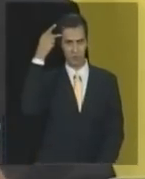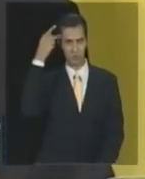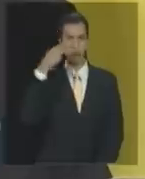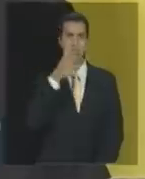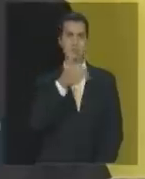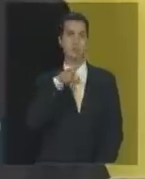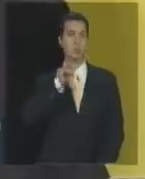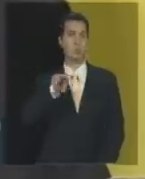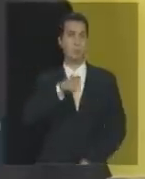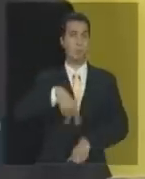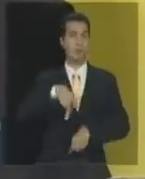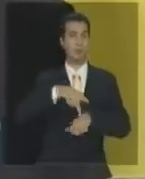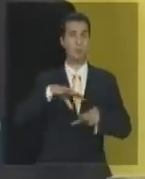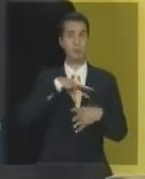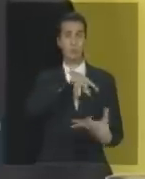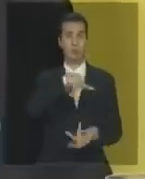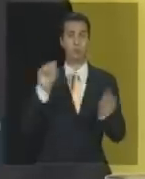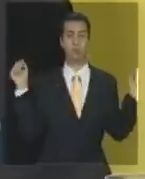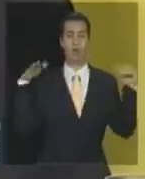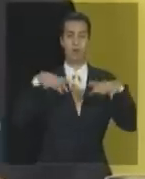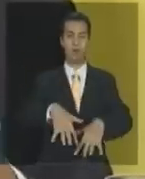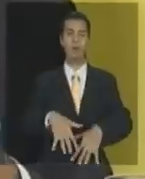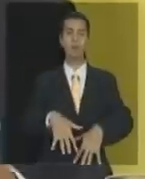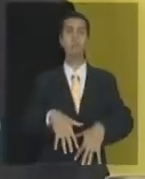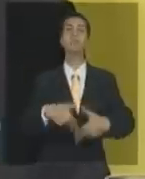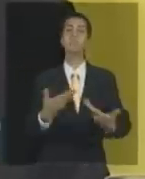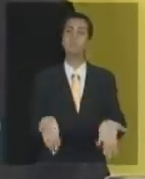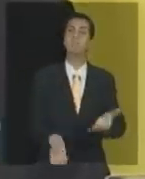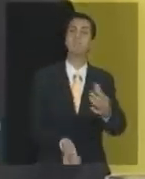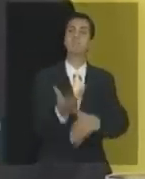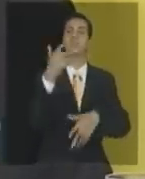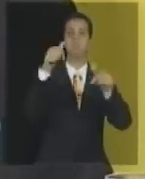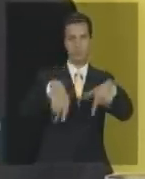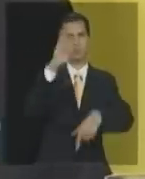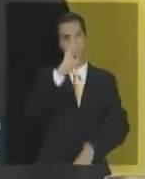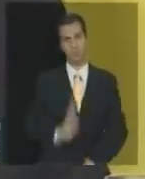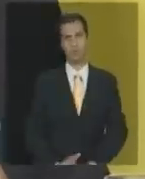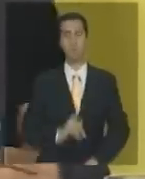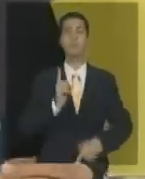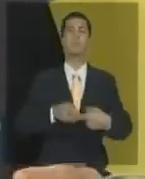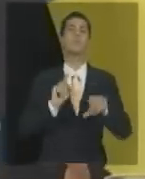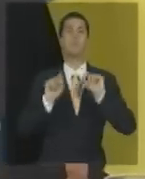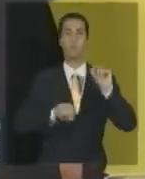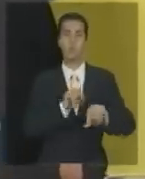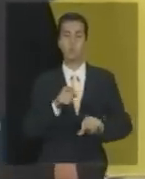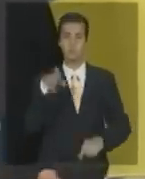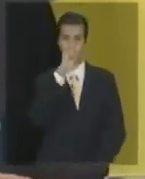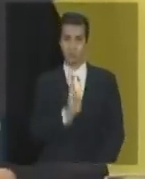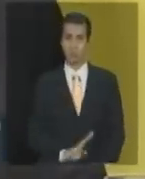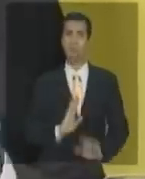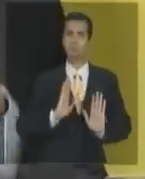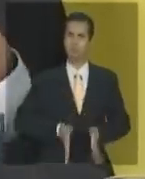que isso se realiza no Brasil, porque, de fato, o nosso país avançou